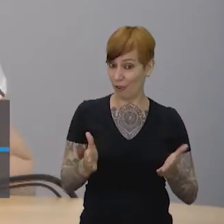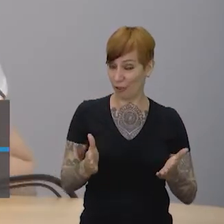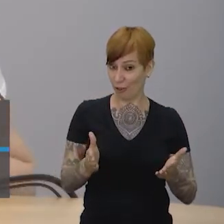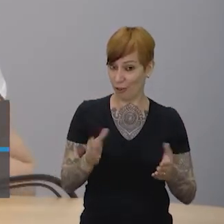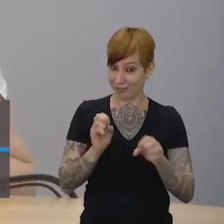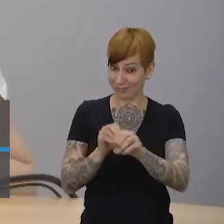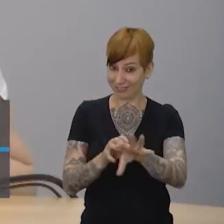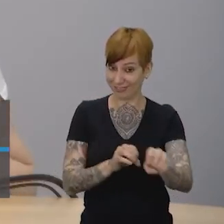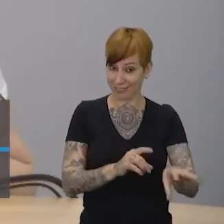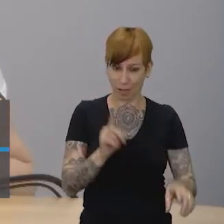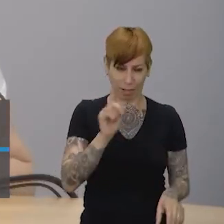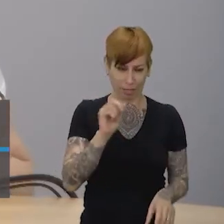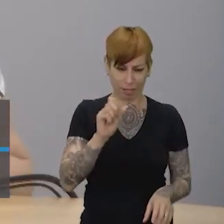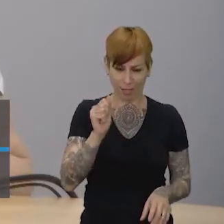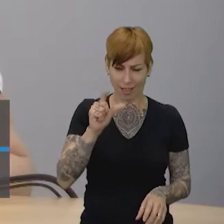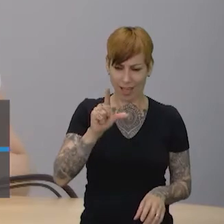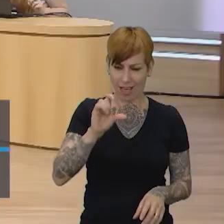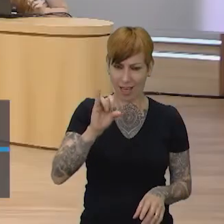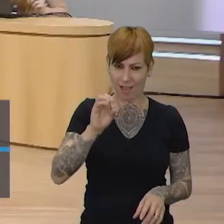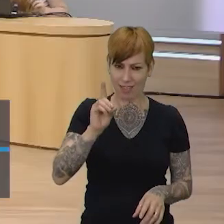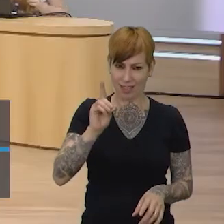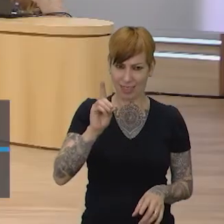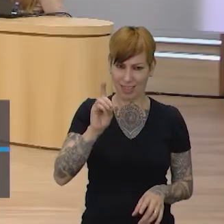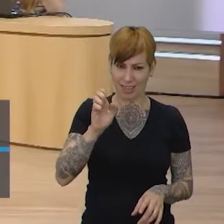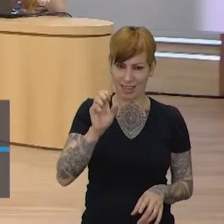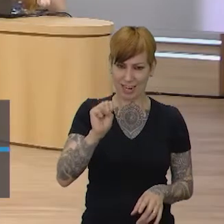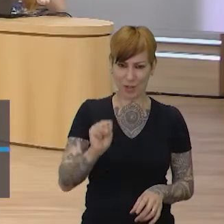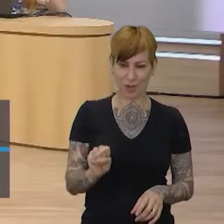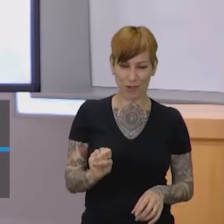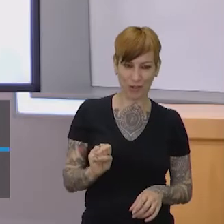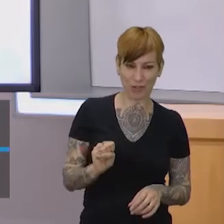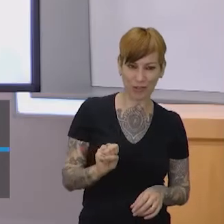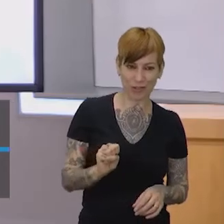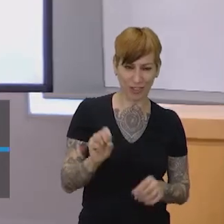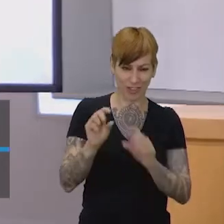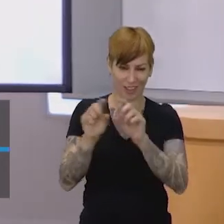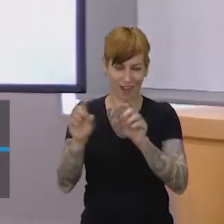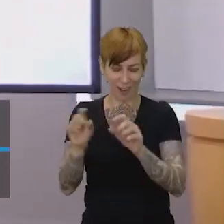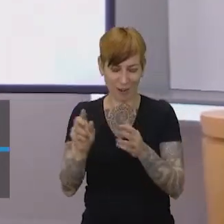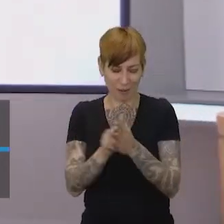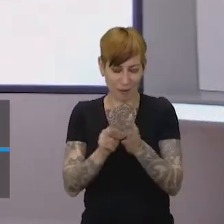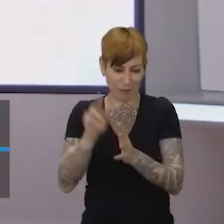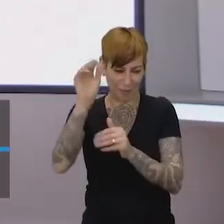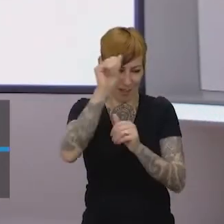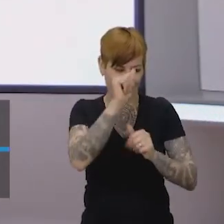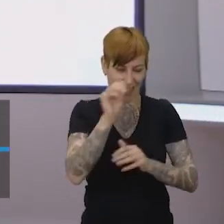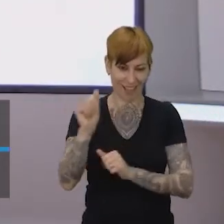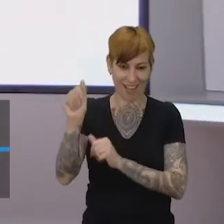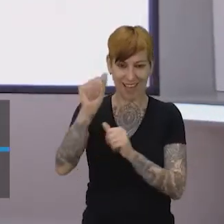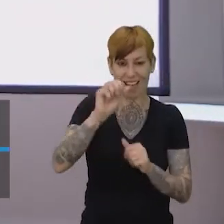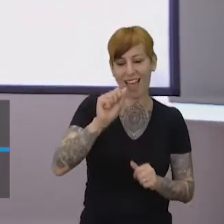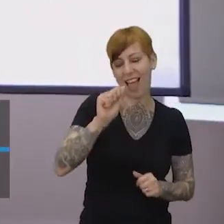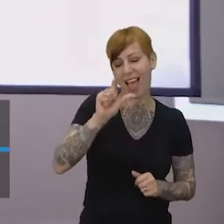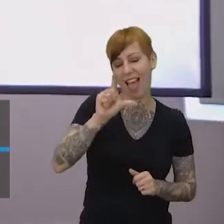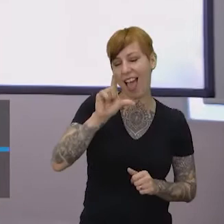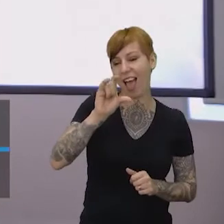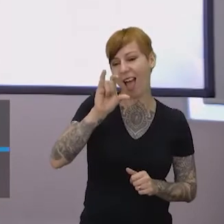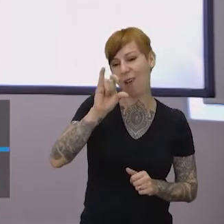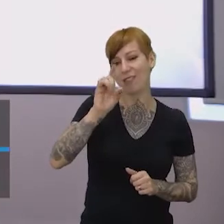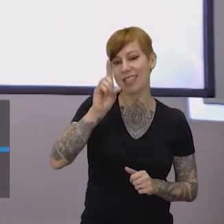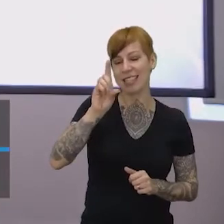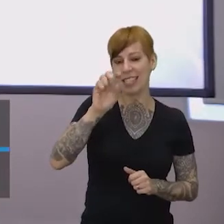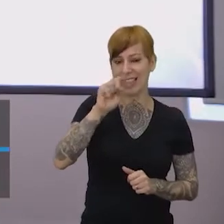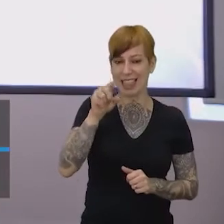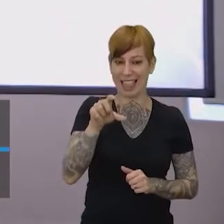a aula não é o Alcides Guerreiro, é o Alcides Guerreiro. Alcides Guerreiro. Muito bom.